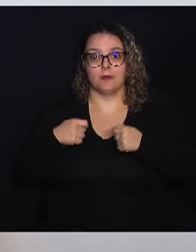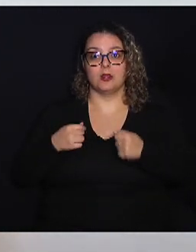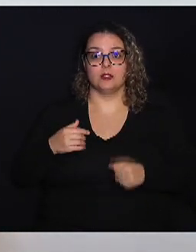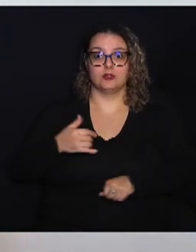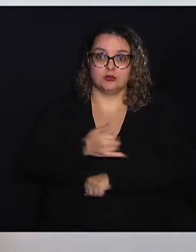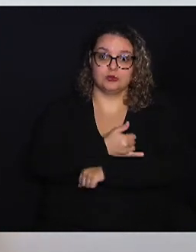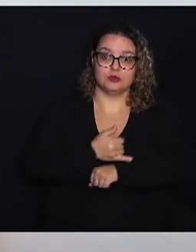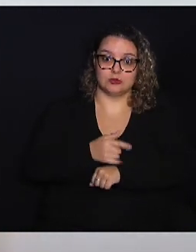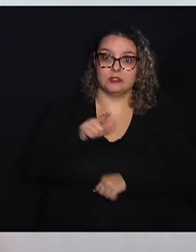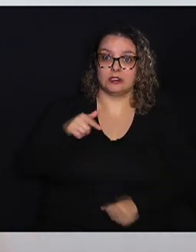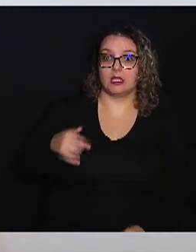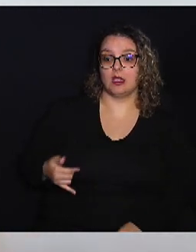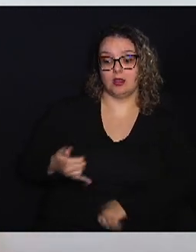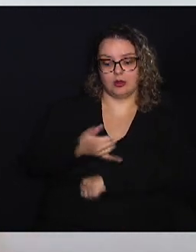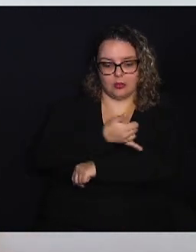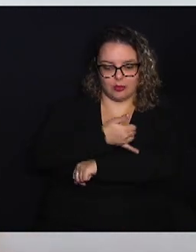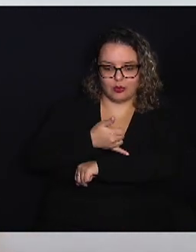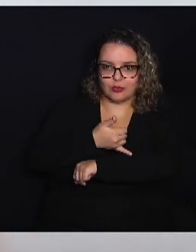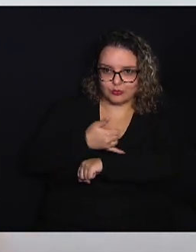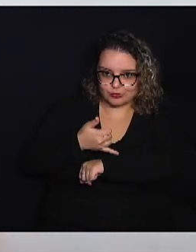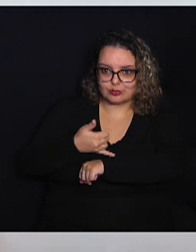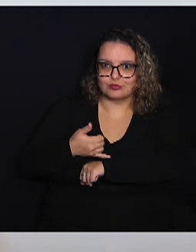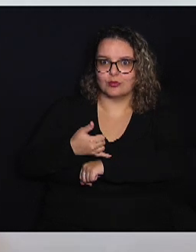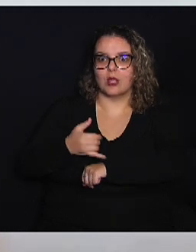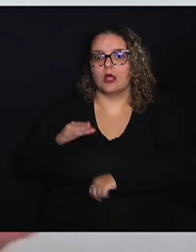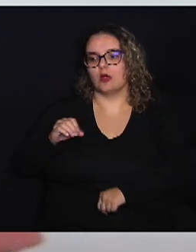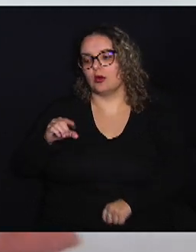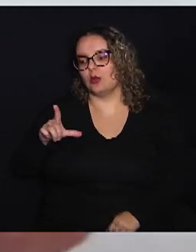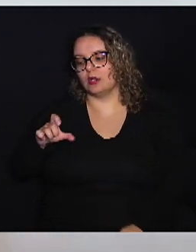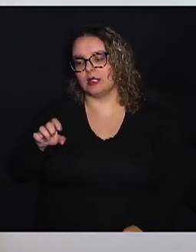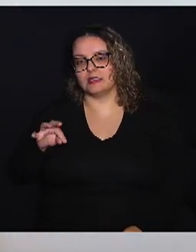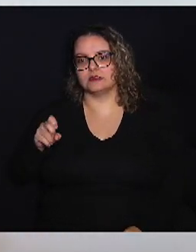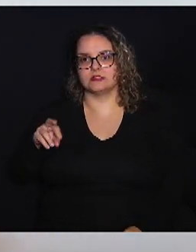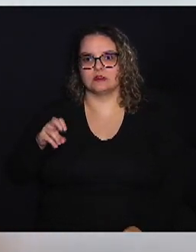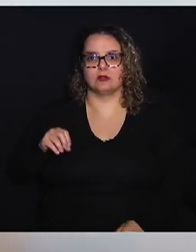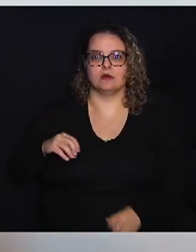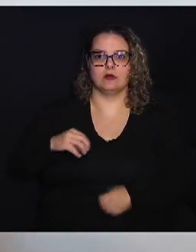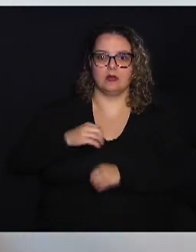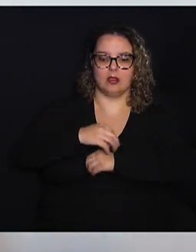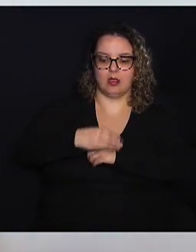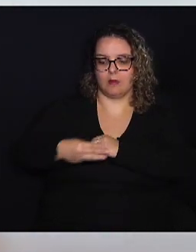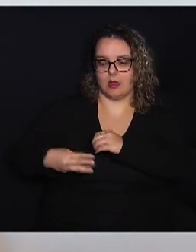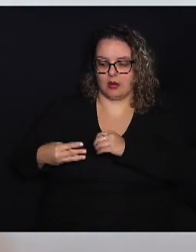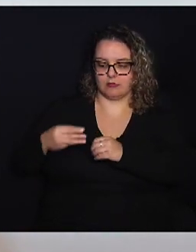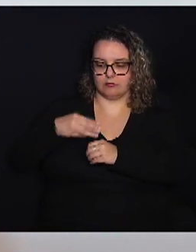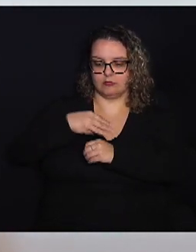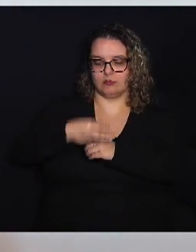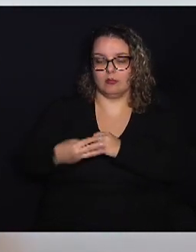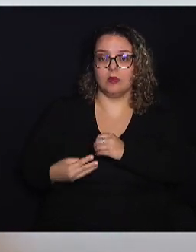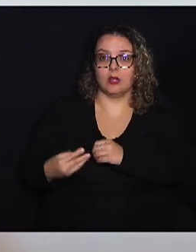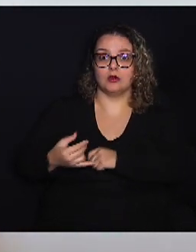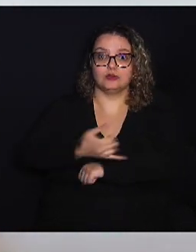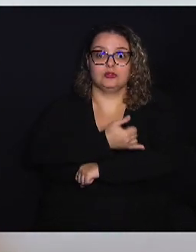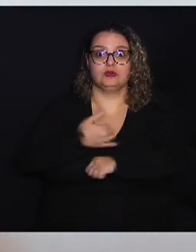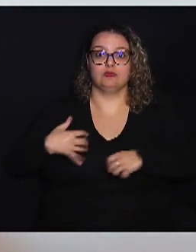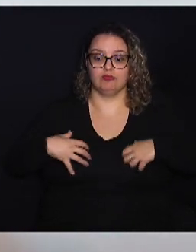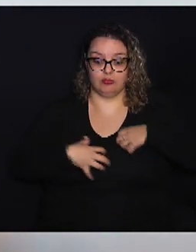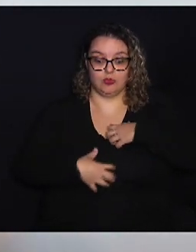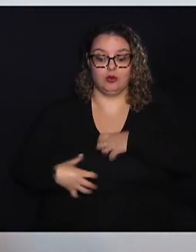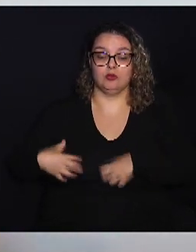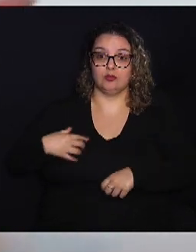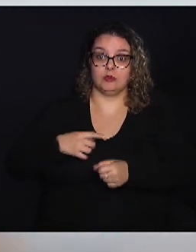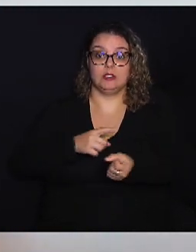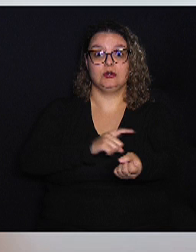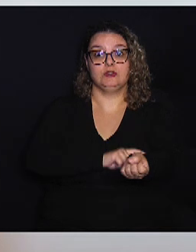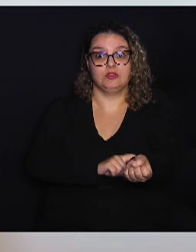que é gordura, né? Então, o colesterol nada mais é do que uma molécula de gordura que circula pelo nosso sangue. Então, se